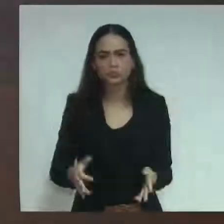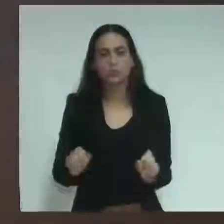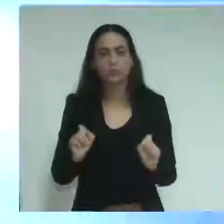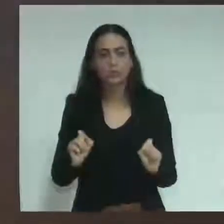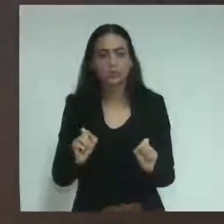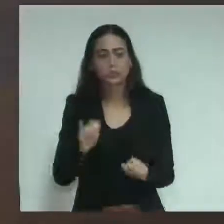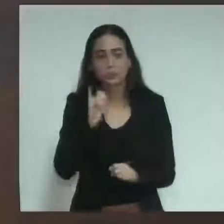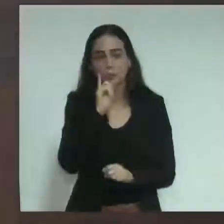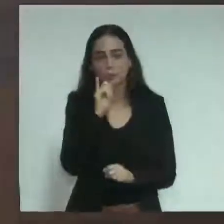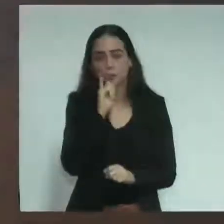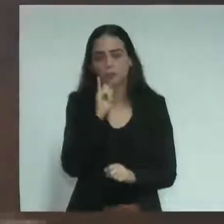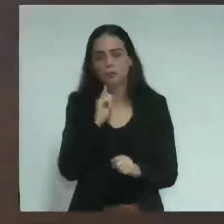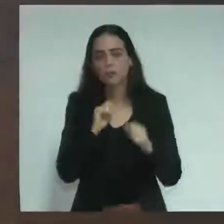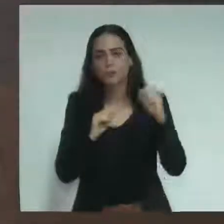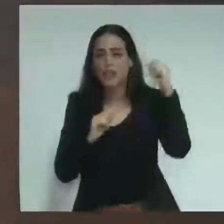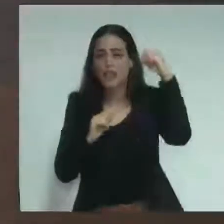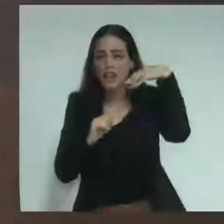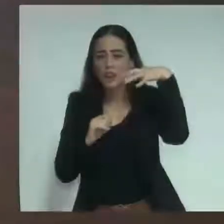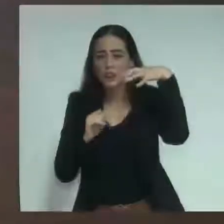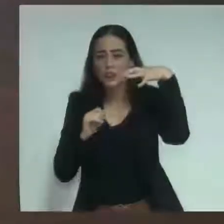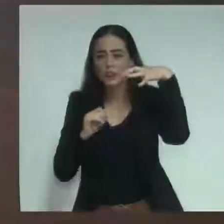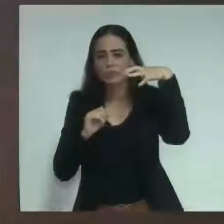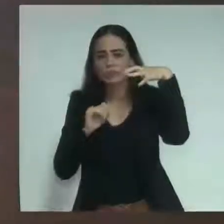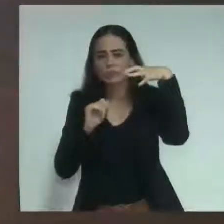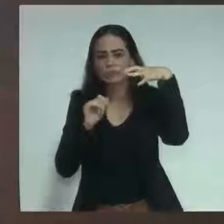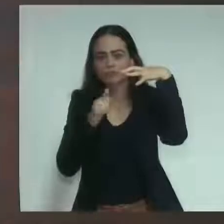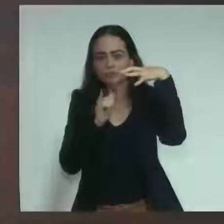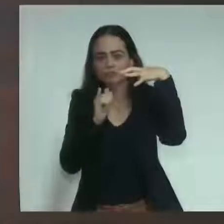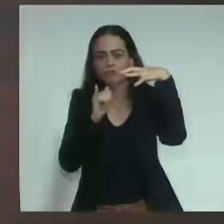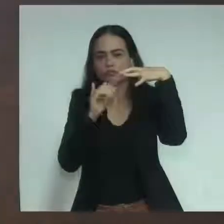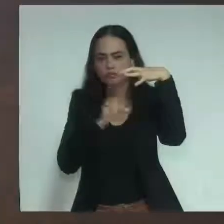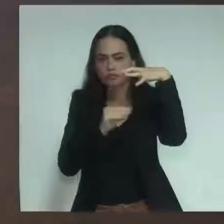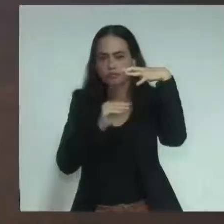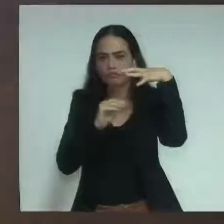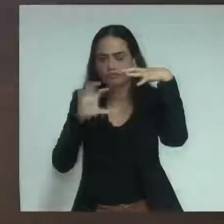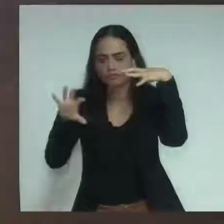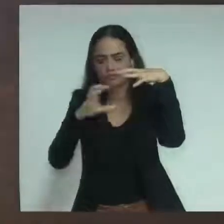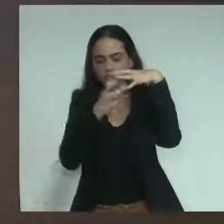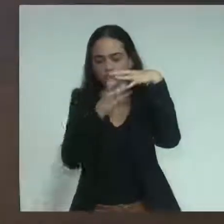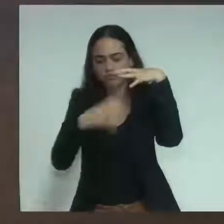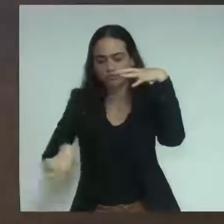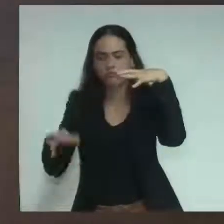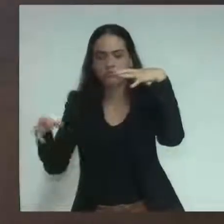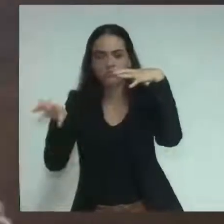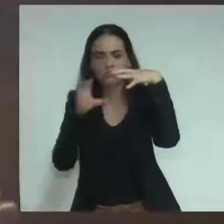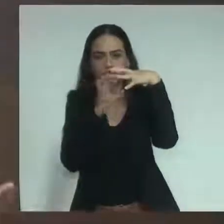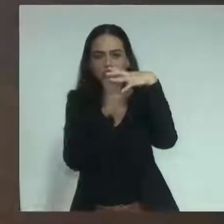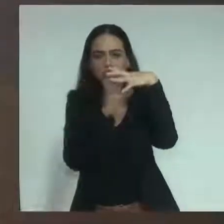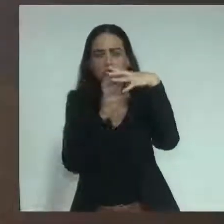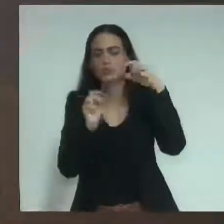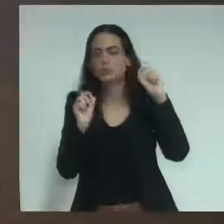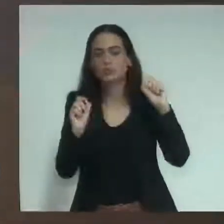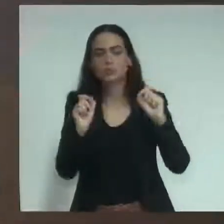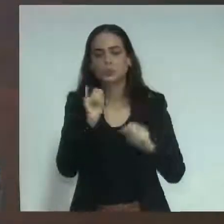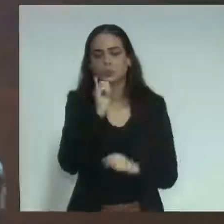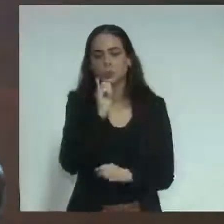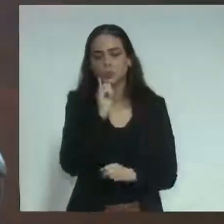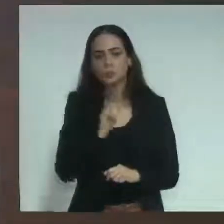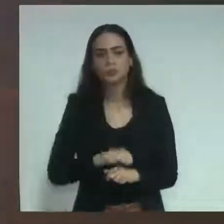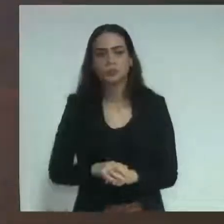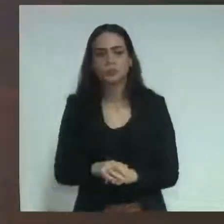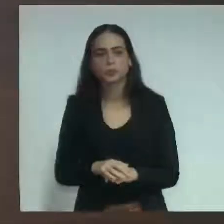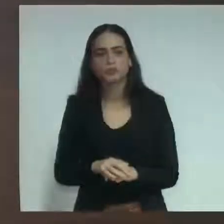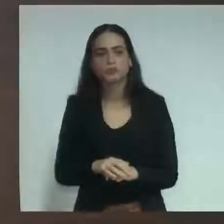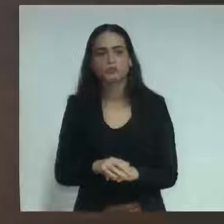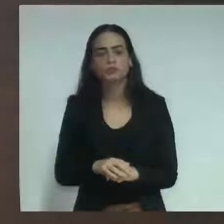de troca de lâmpada, né? Qual seria o prazo ideal? Né? Seria talvez 24 horas o máximo de tempo perdido ou de